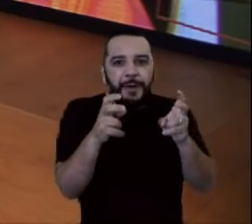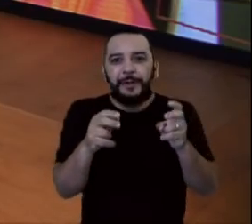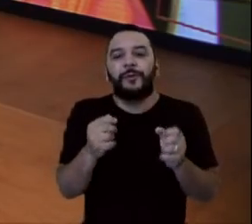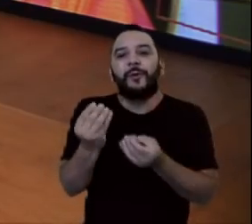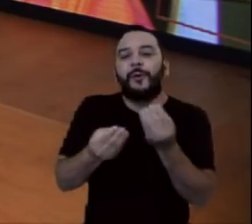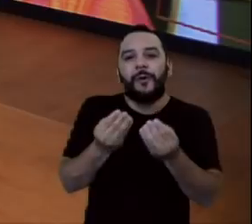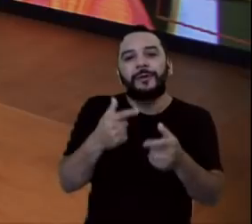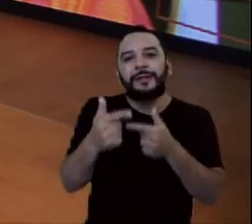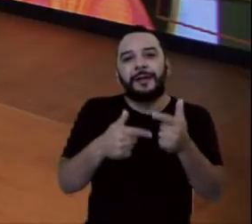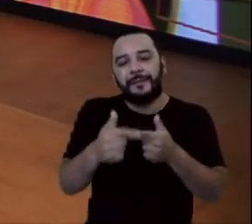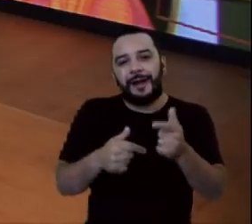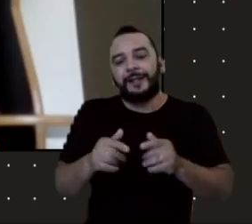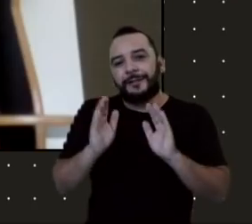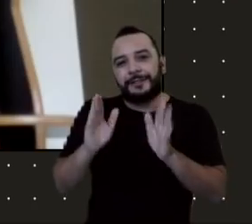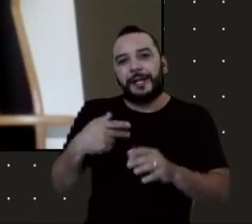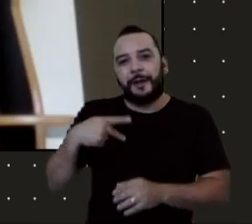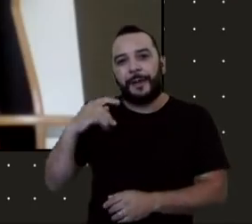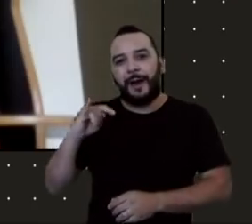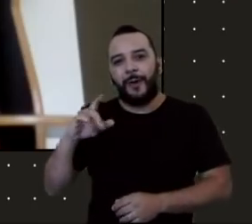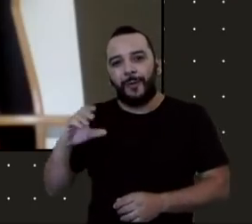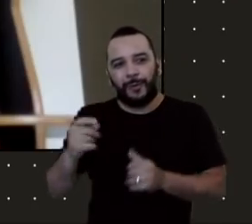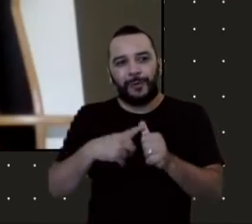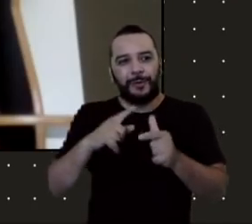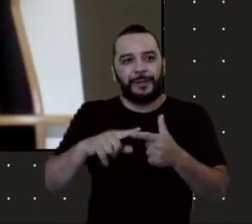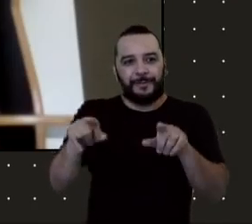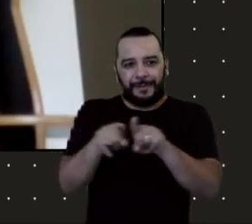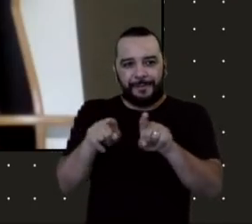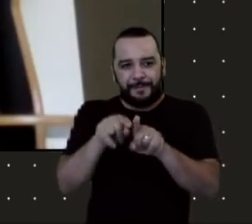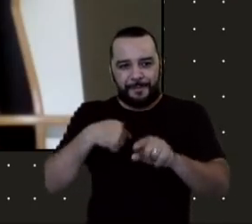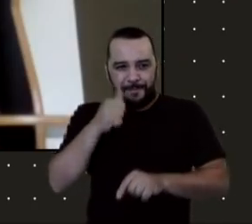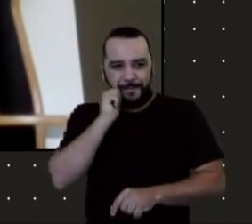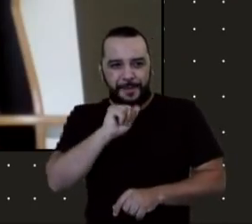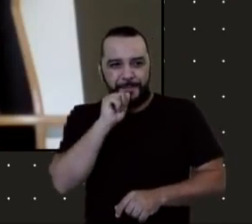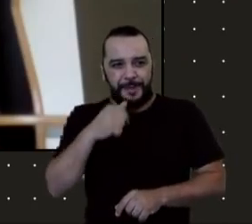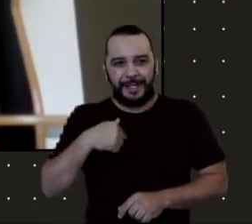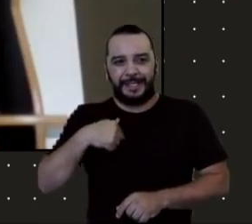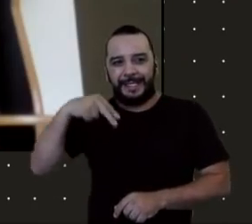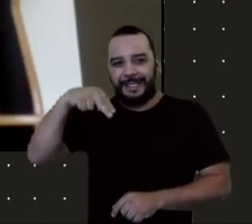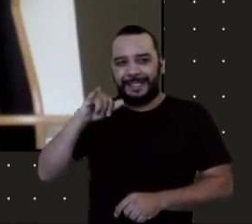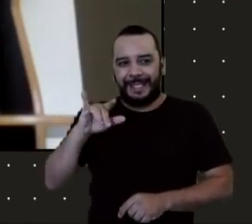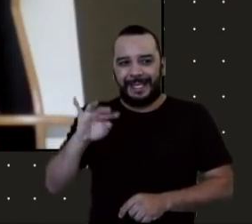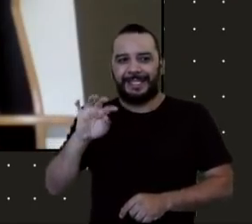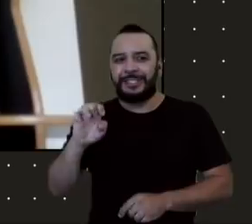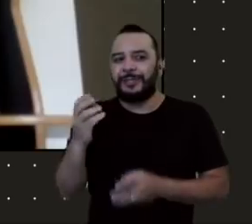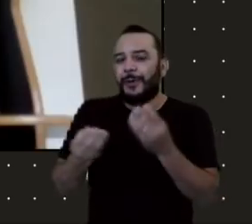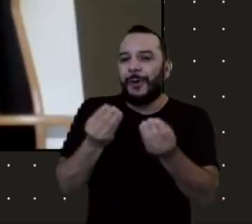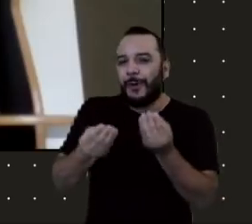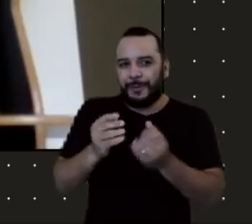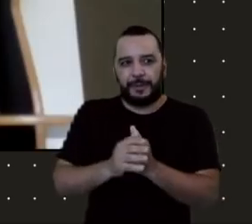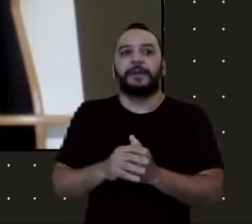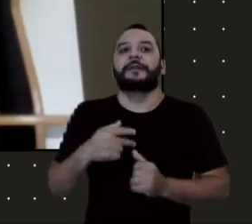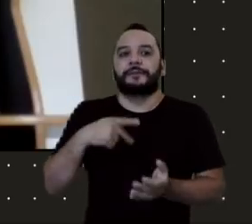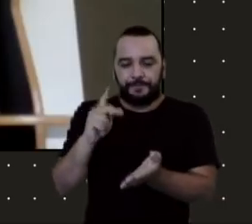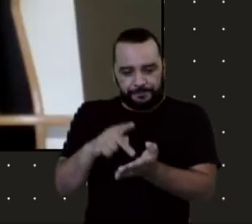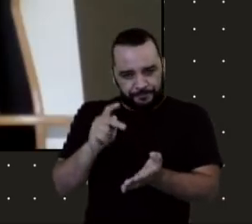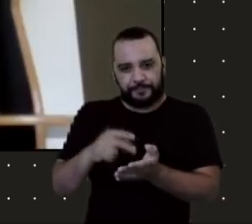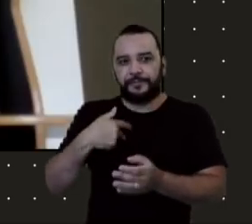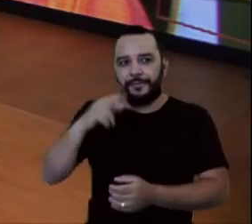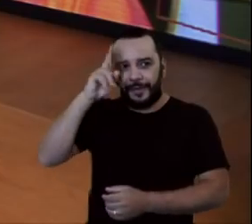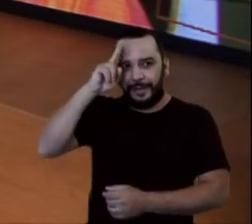Anissete, do Paulo? Bem, realmente, a gente frequentava camarins e coxias de teatro desde